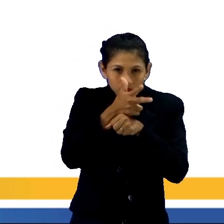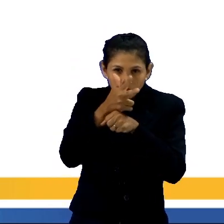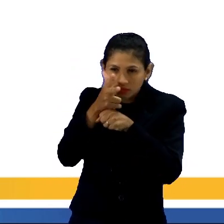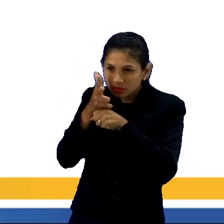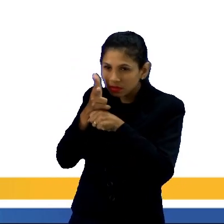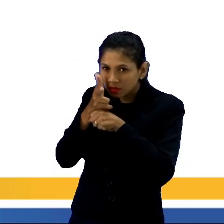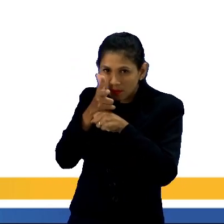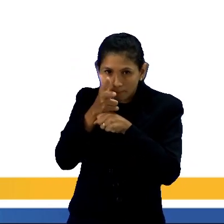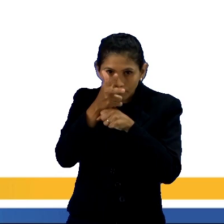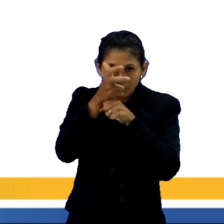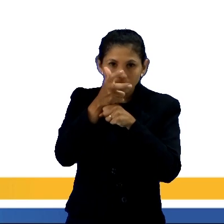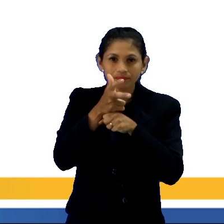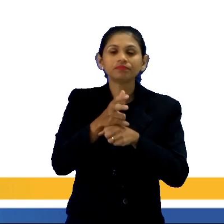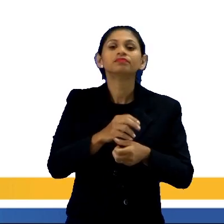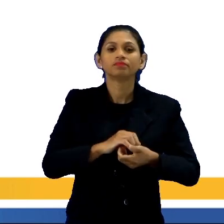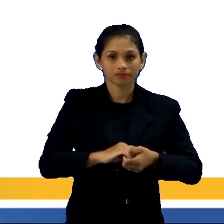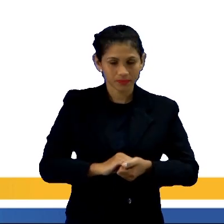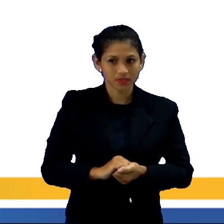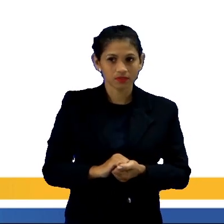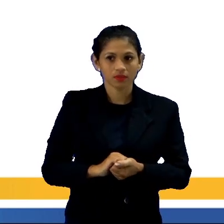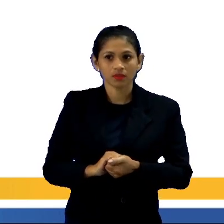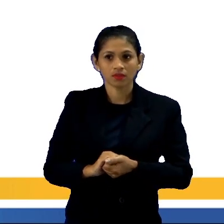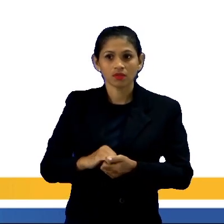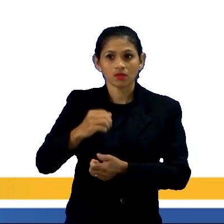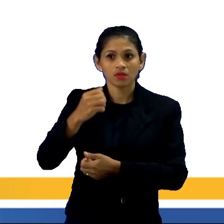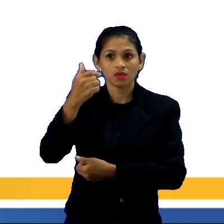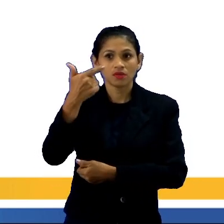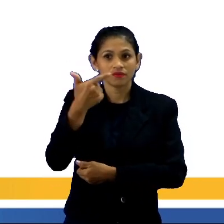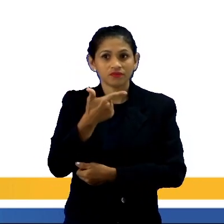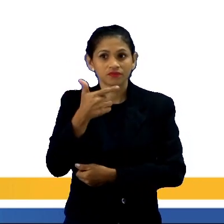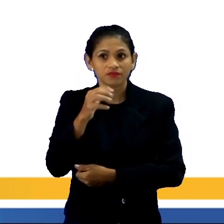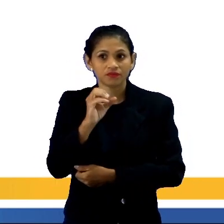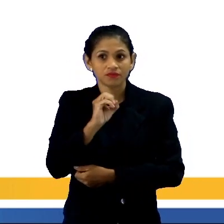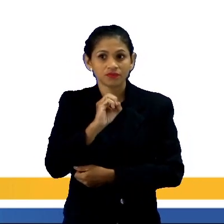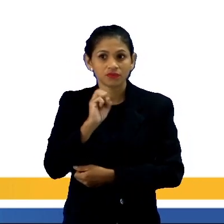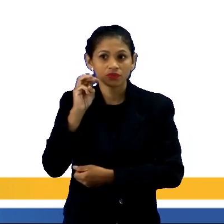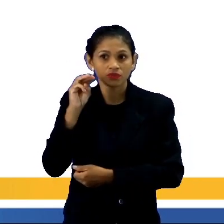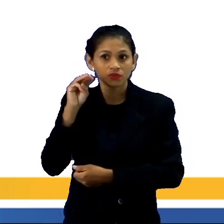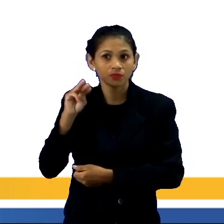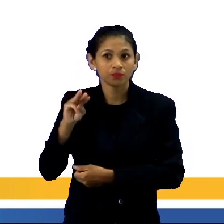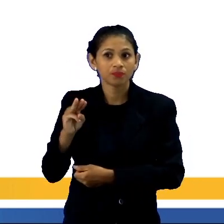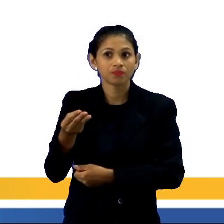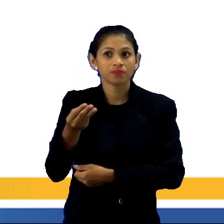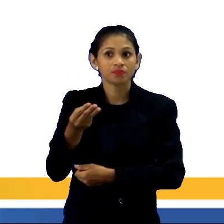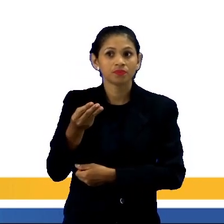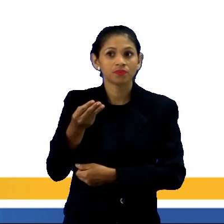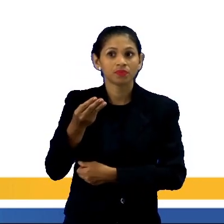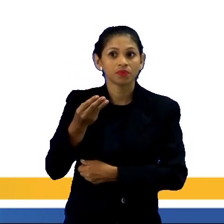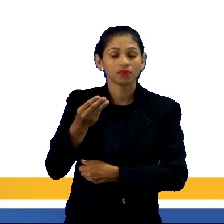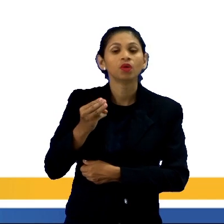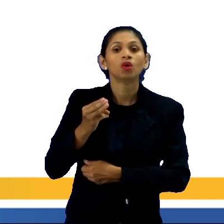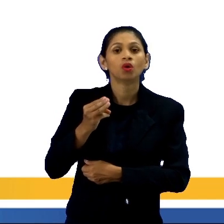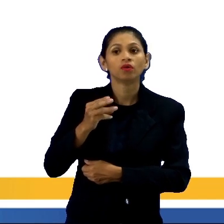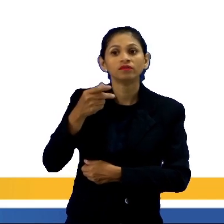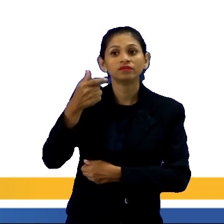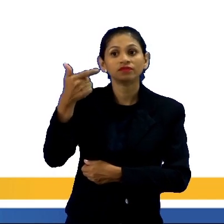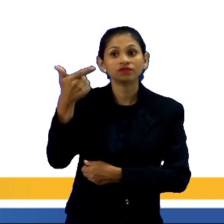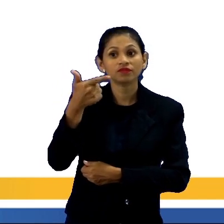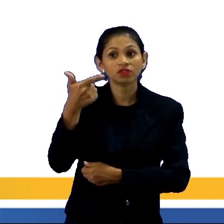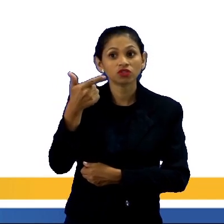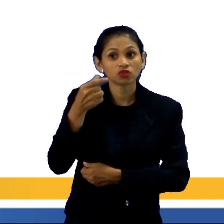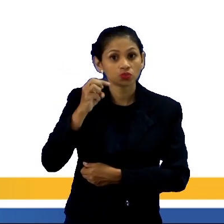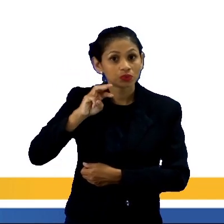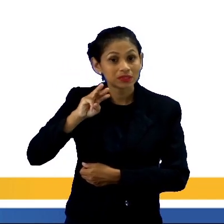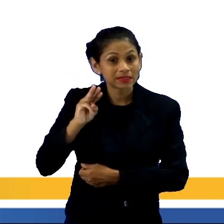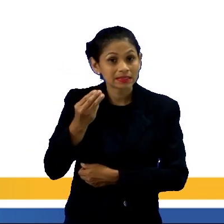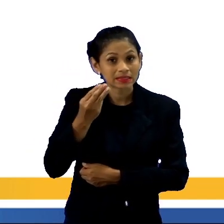são 22 mil delas espalhadas pelas 8 arenas onde são disputados os jogos, além